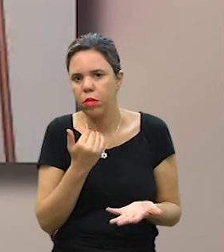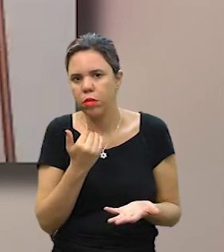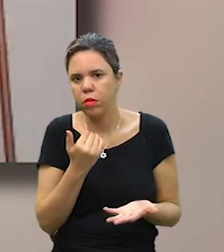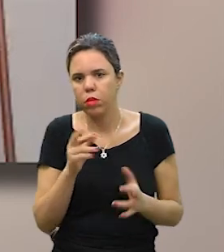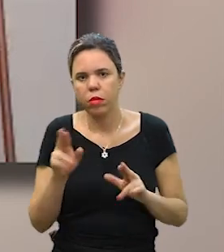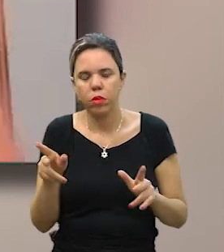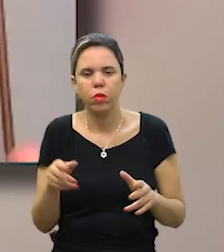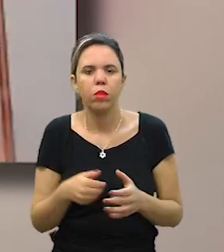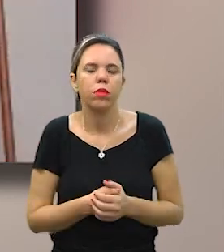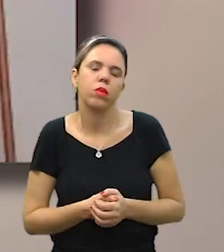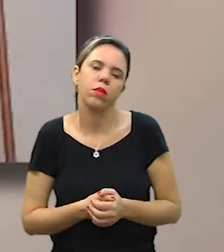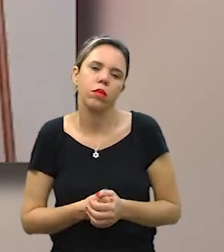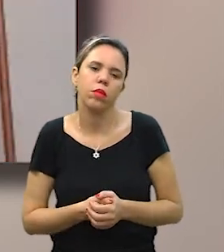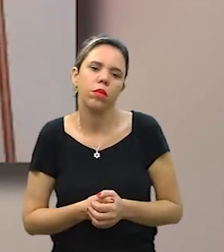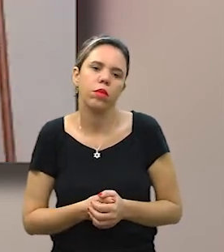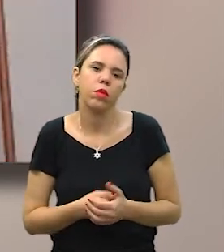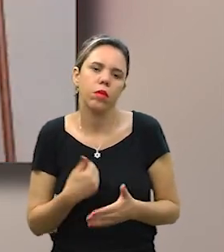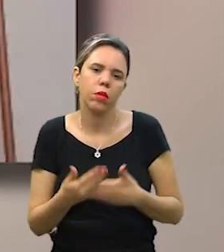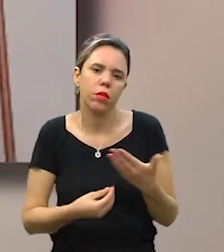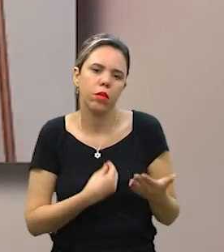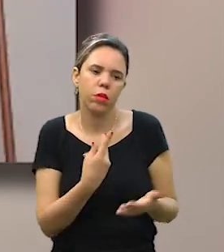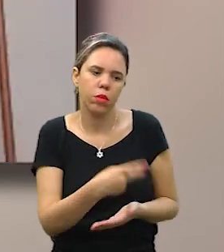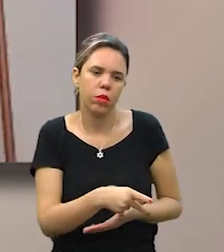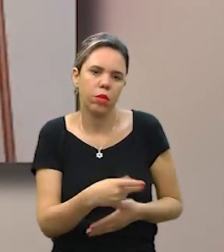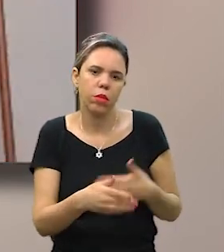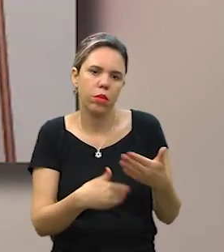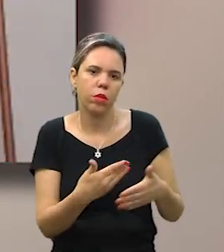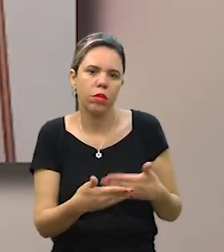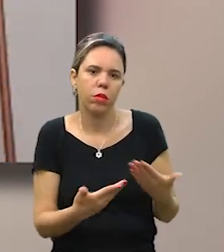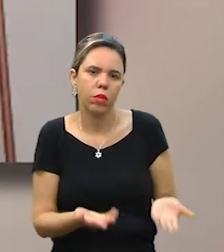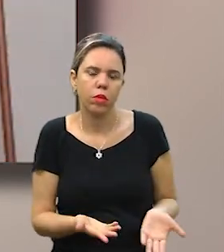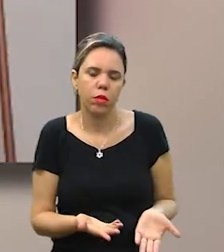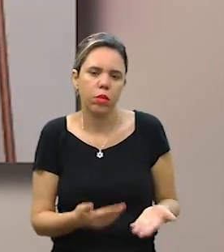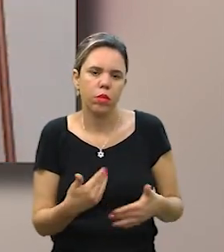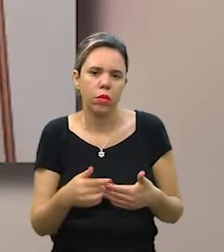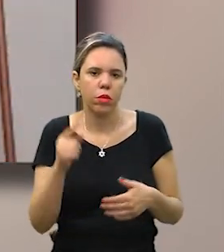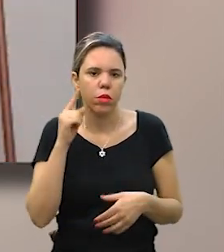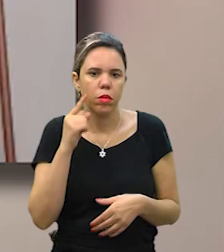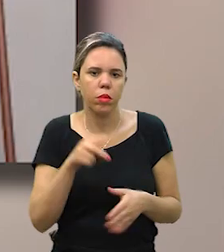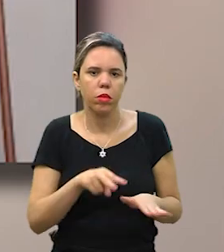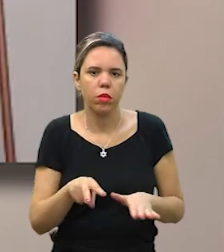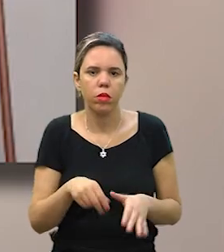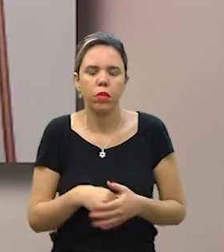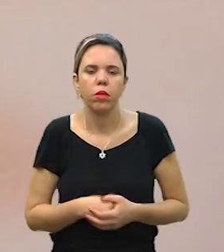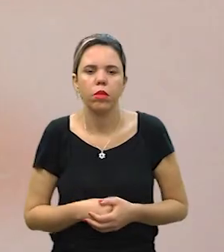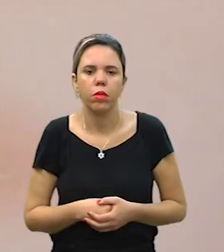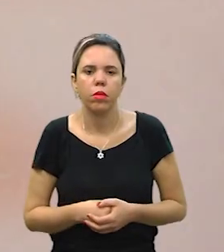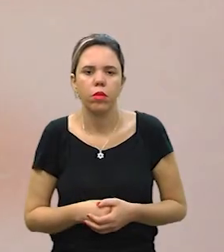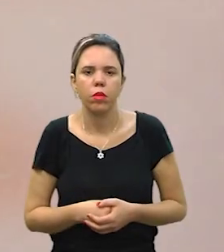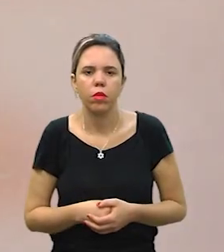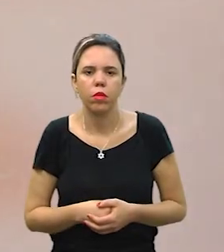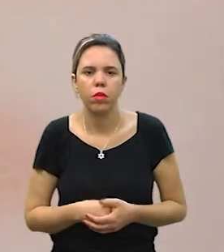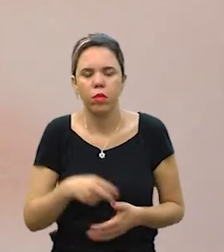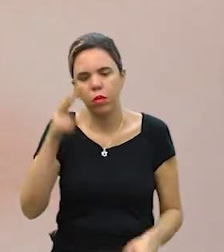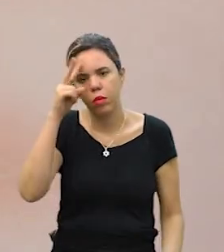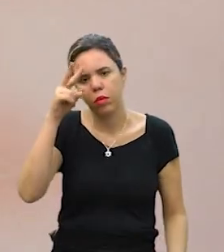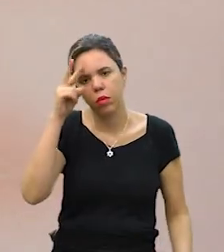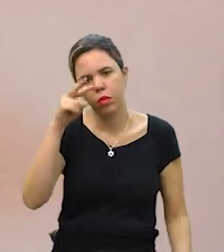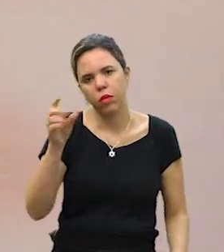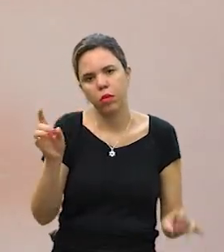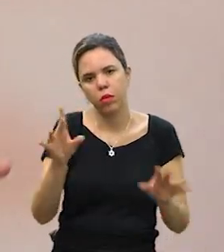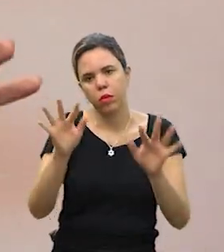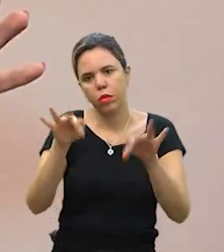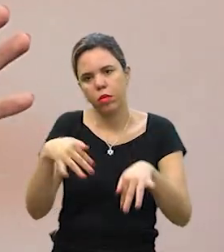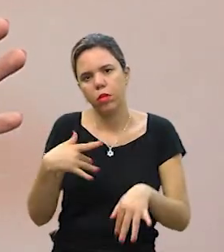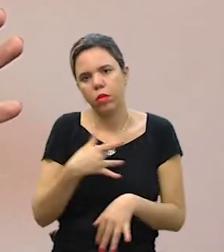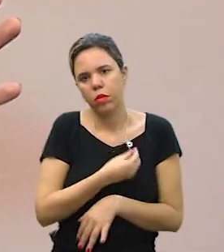comer, diferente do que a rotina dela diária ali da semana. Doutora, vale a gente lembrar,